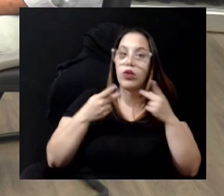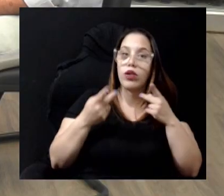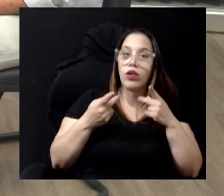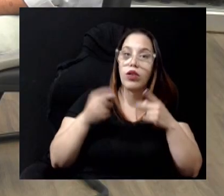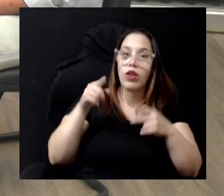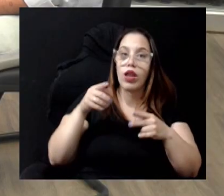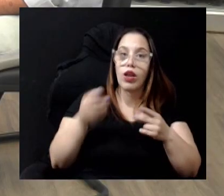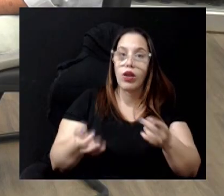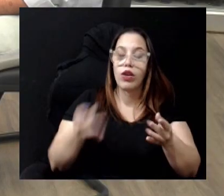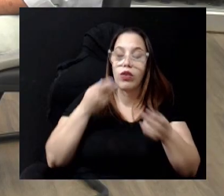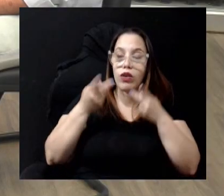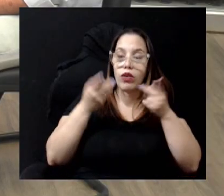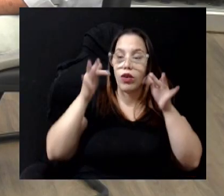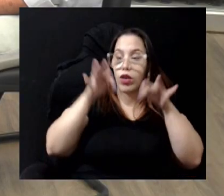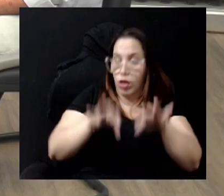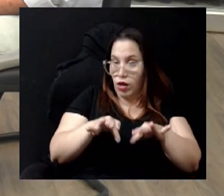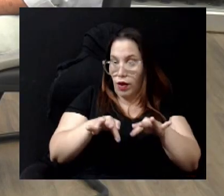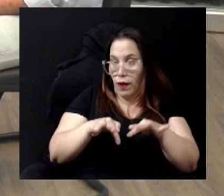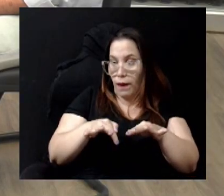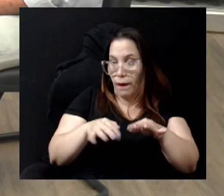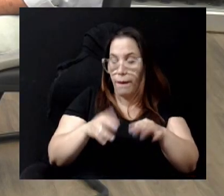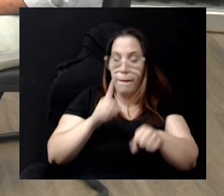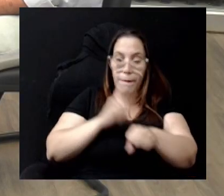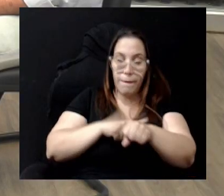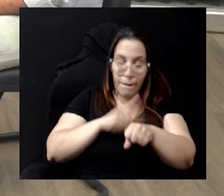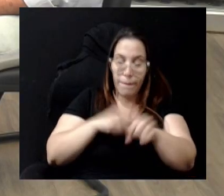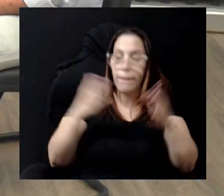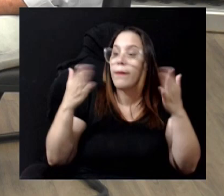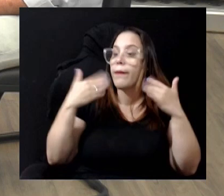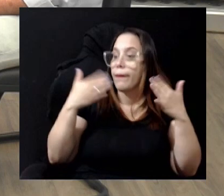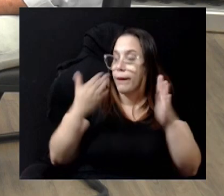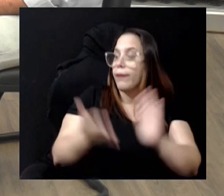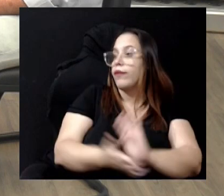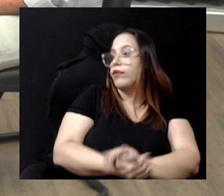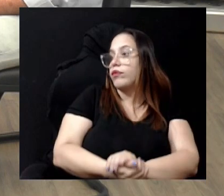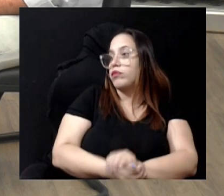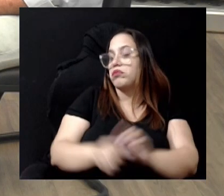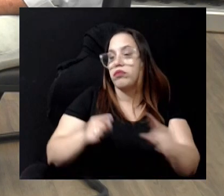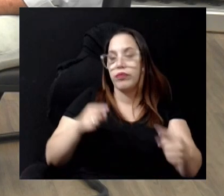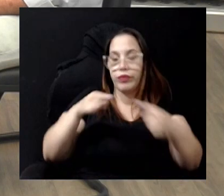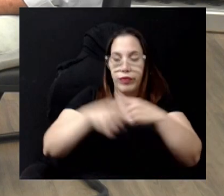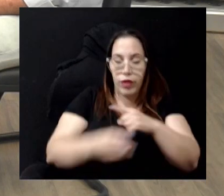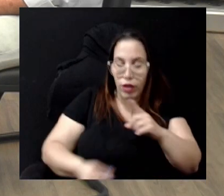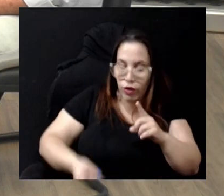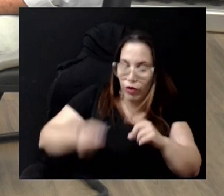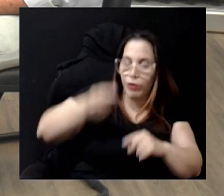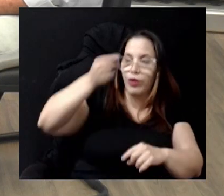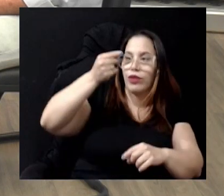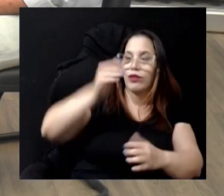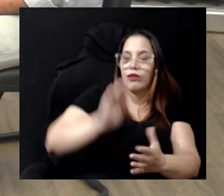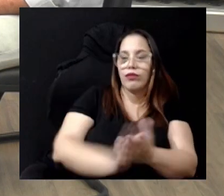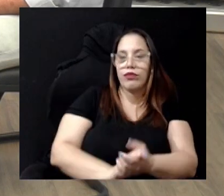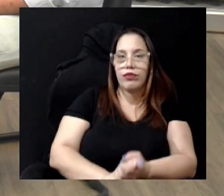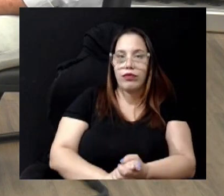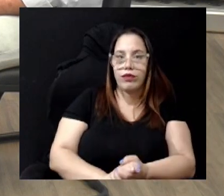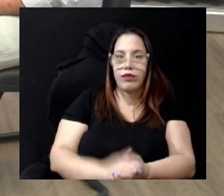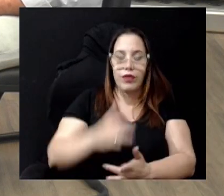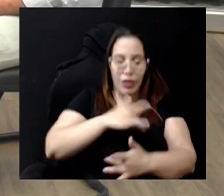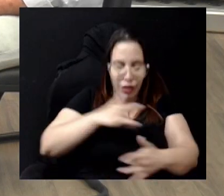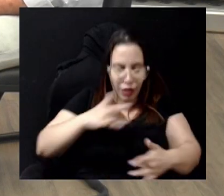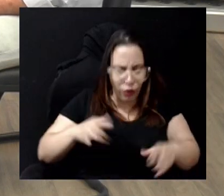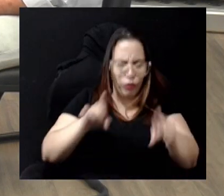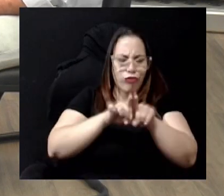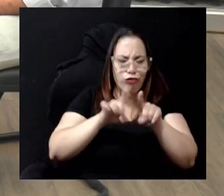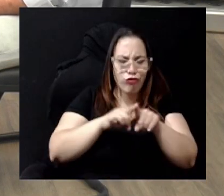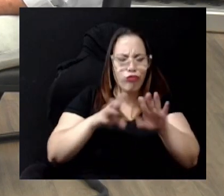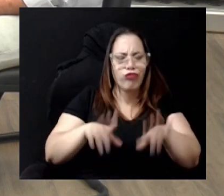considerações finais referente ao horário de verão versus economia, e vamos colocar saúde também, porque pela